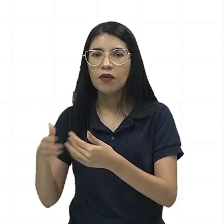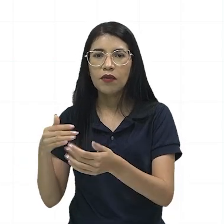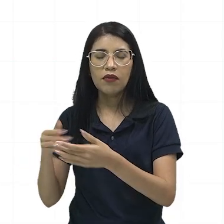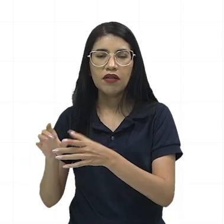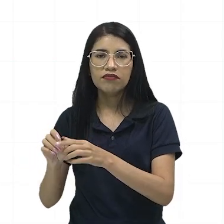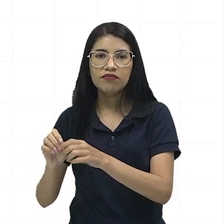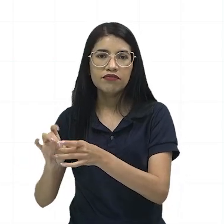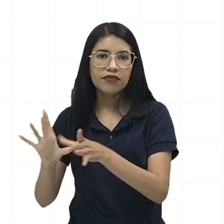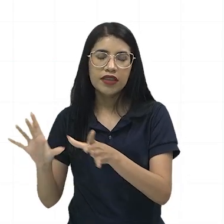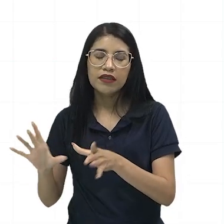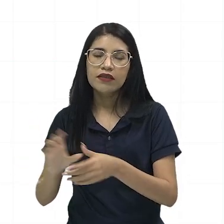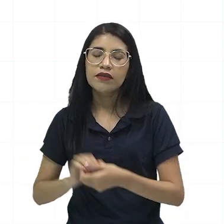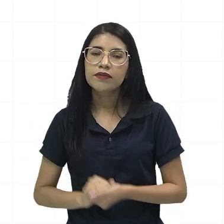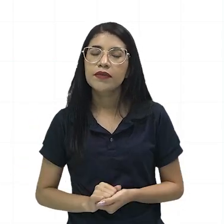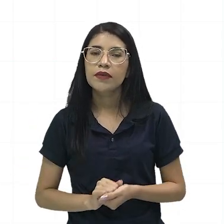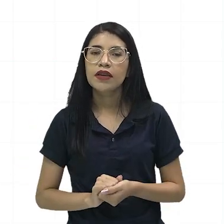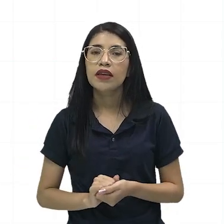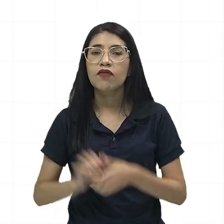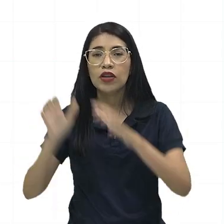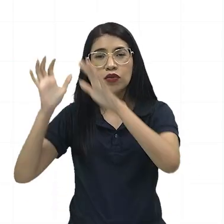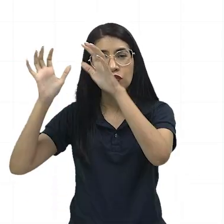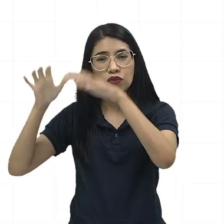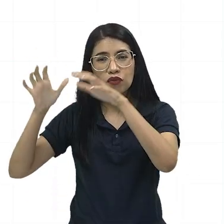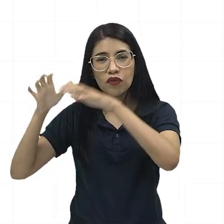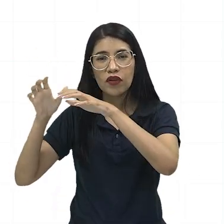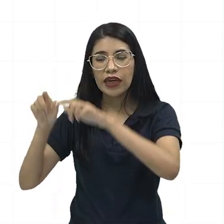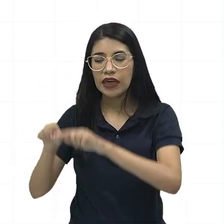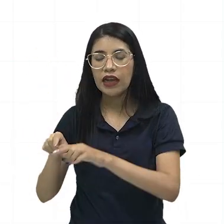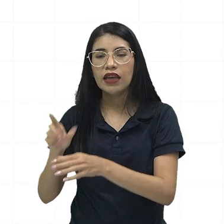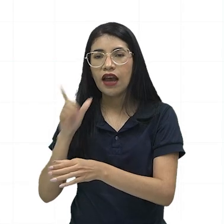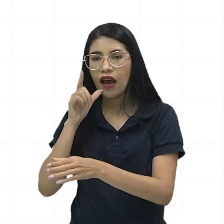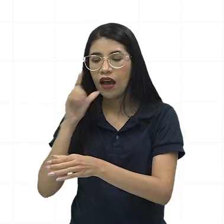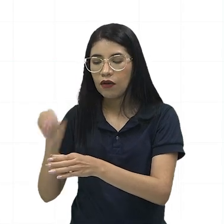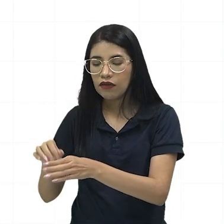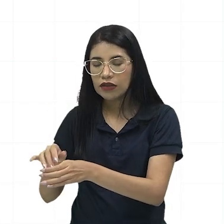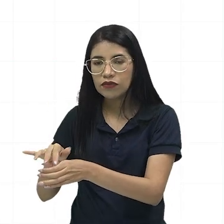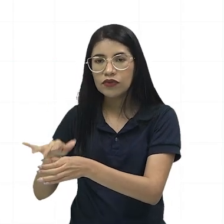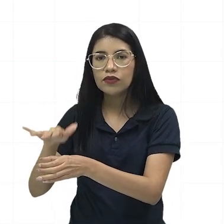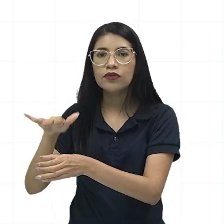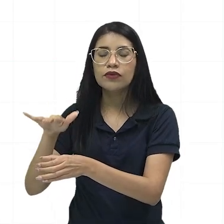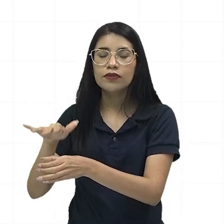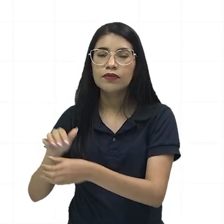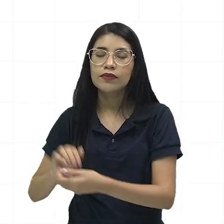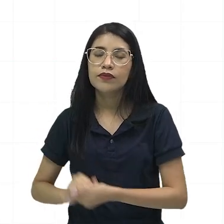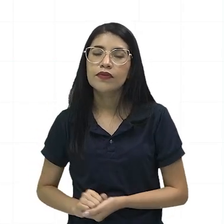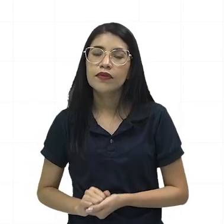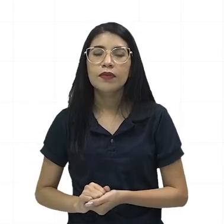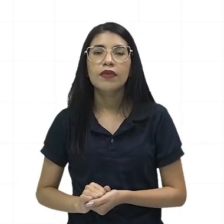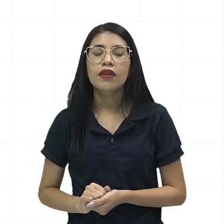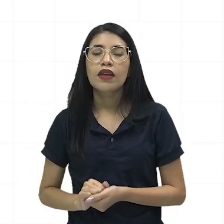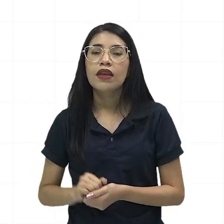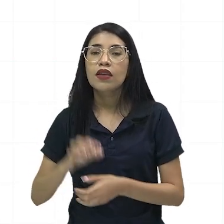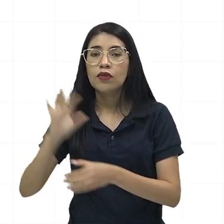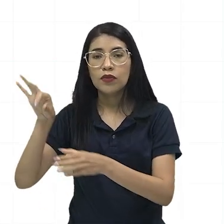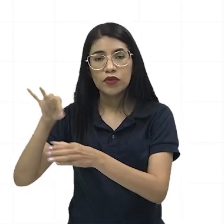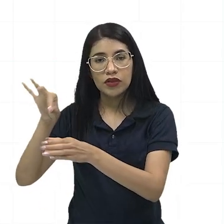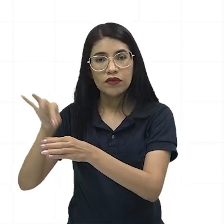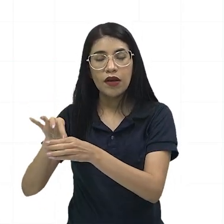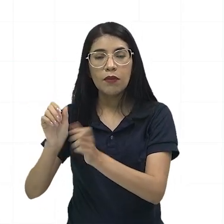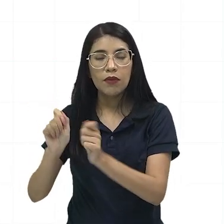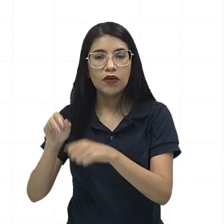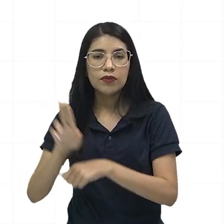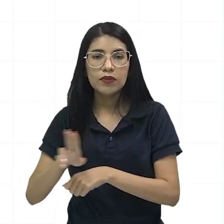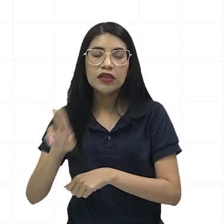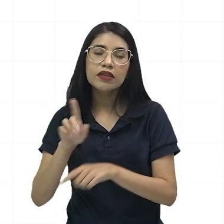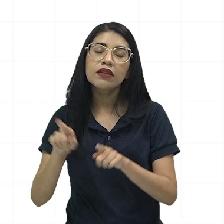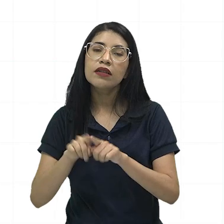áreas abertas, né, onde vai pegar chuva e vai virar um reservatório de água e ali o mosquito pode utilizar